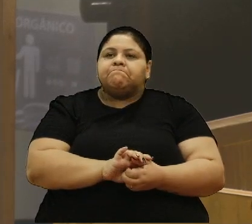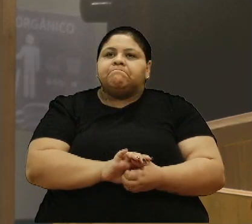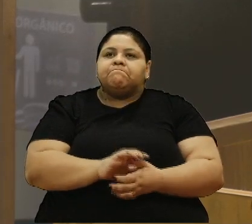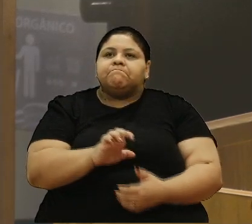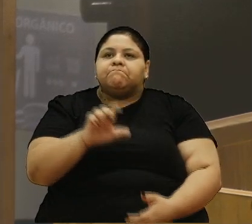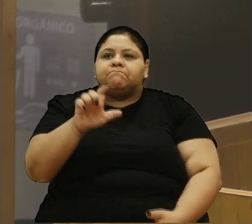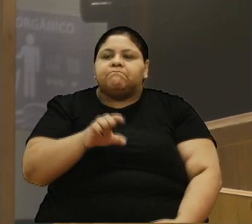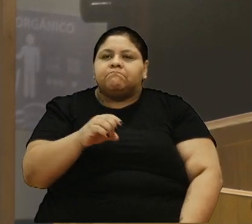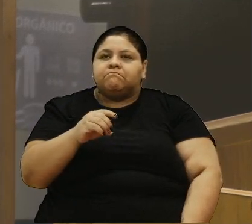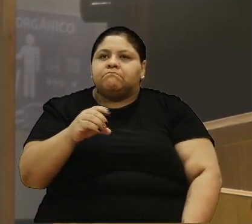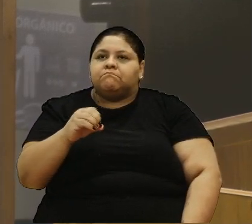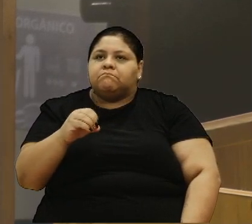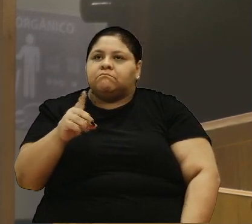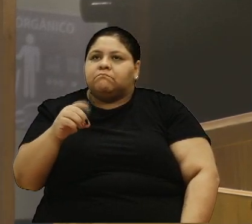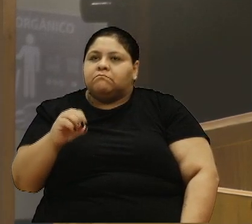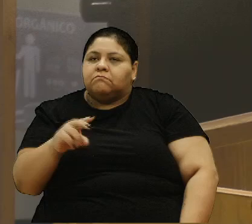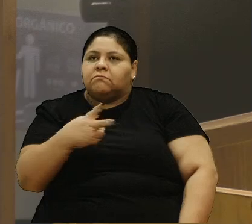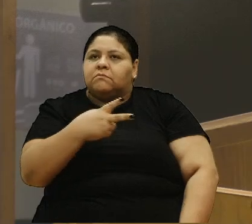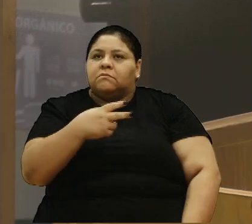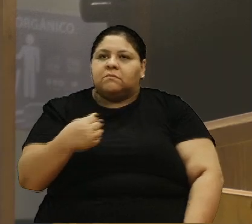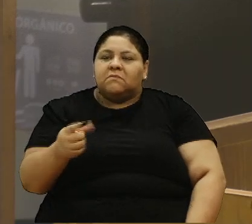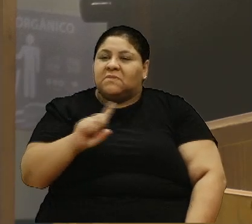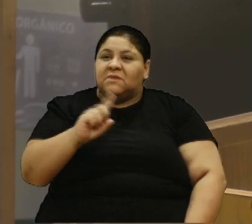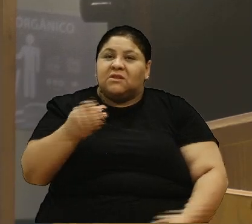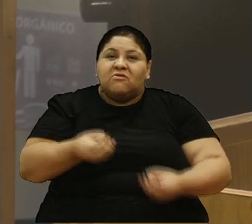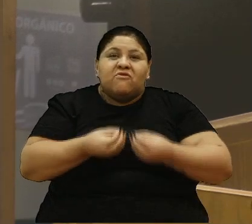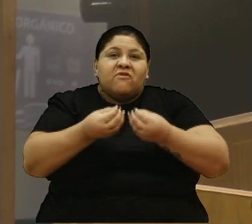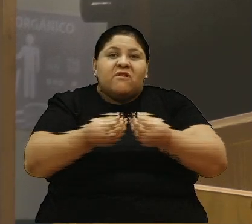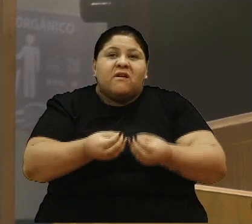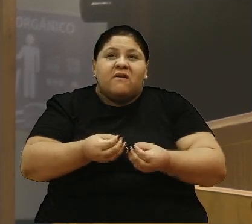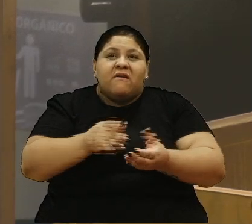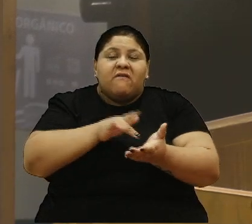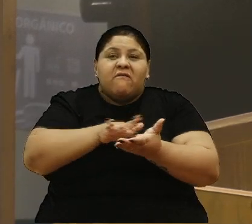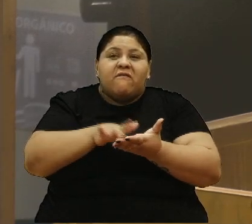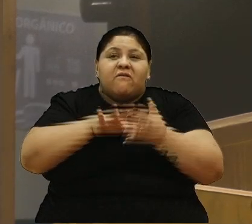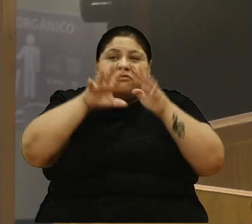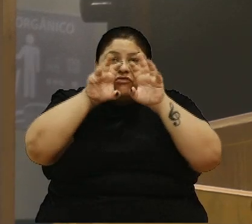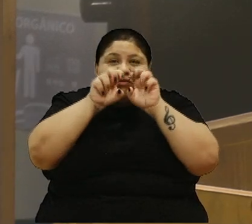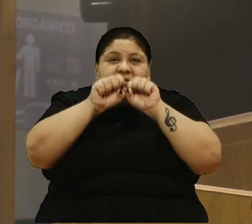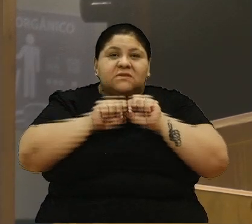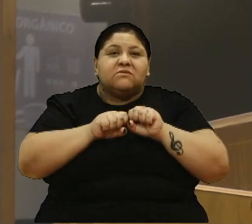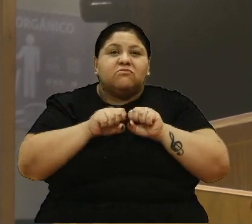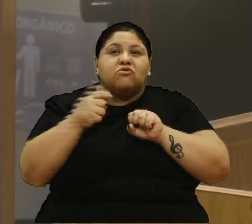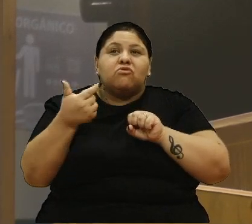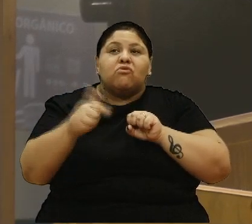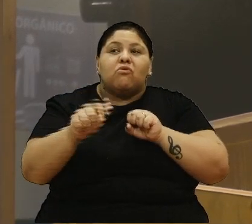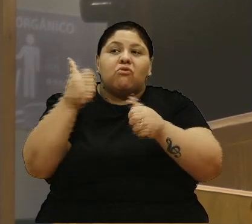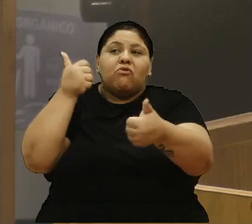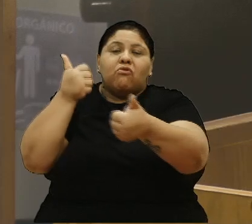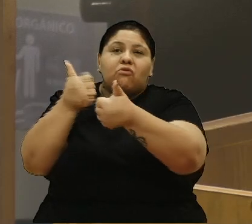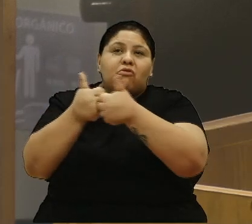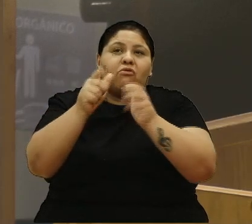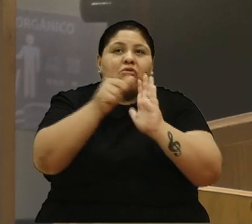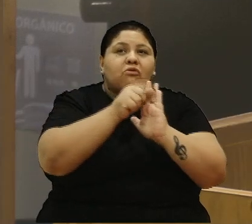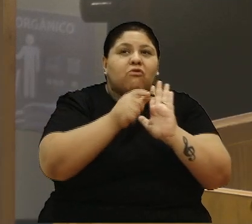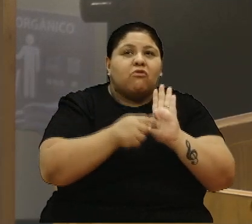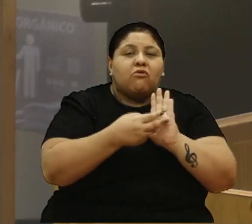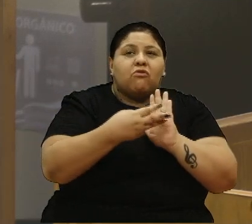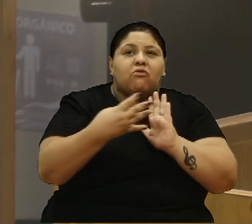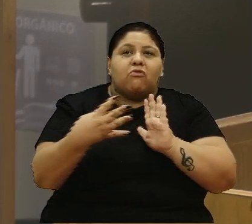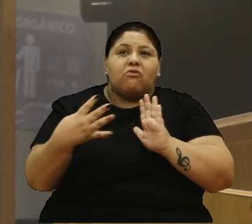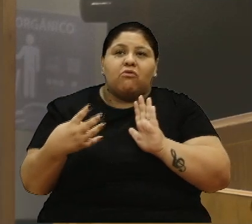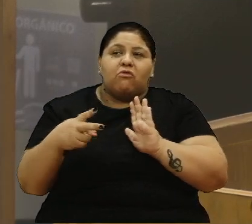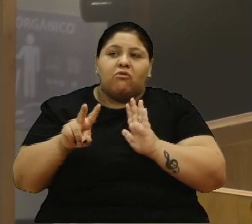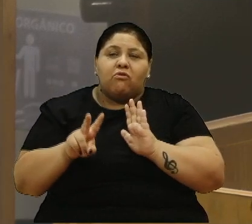Êxodo 20:16, não darás falso testemunho contra o teu próximo. O artigo 342 do Código Penal